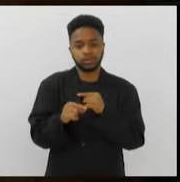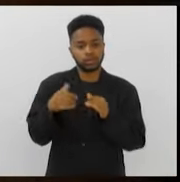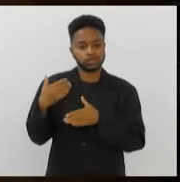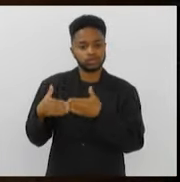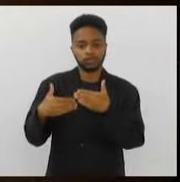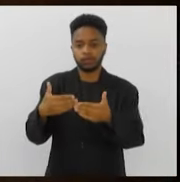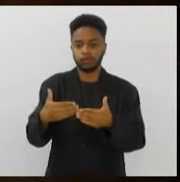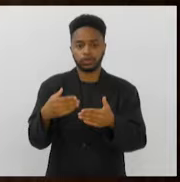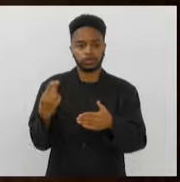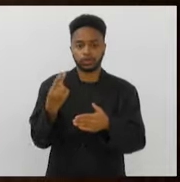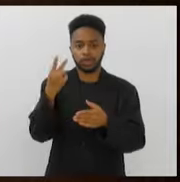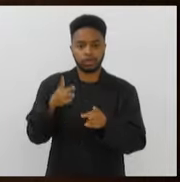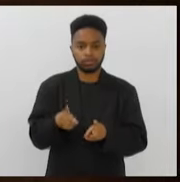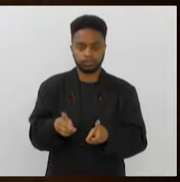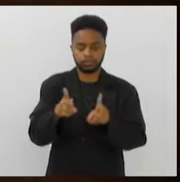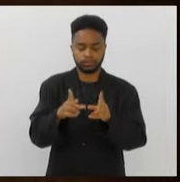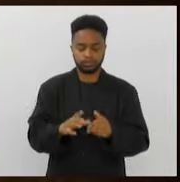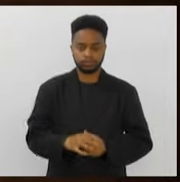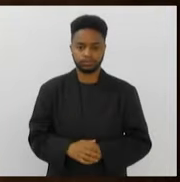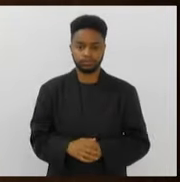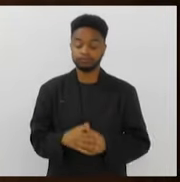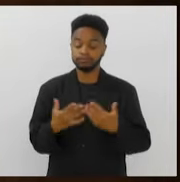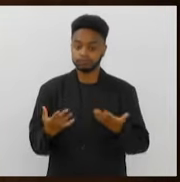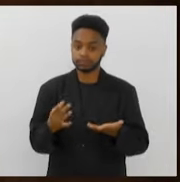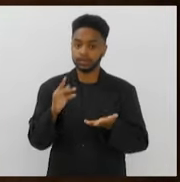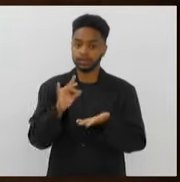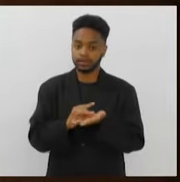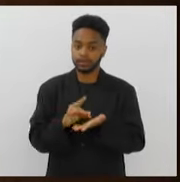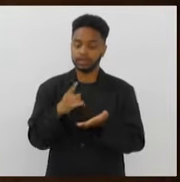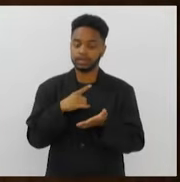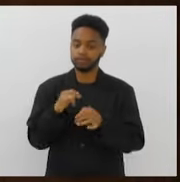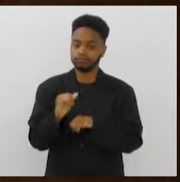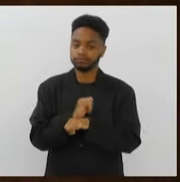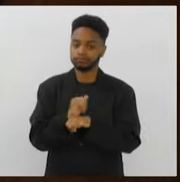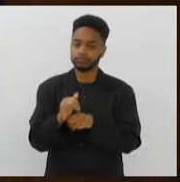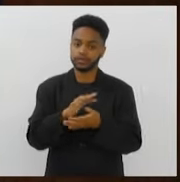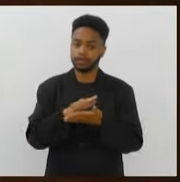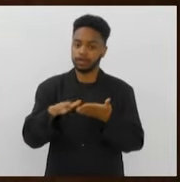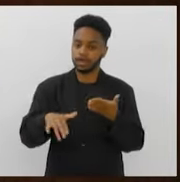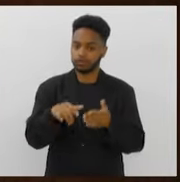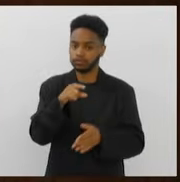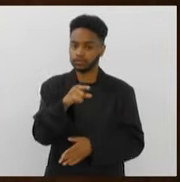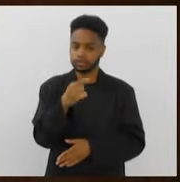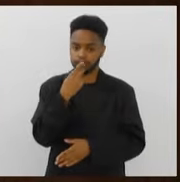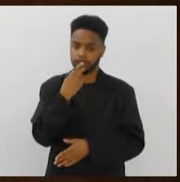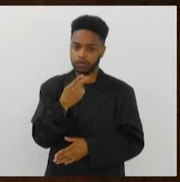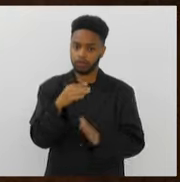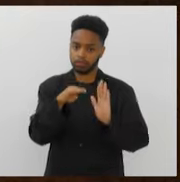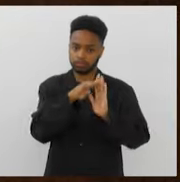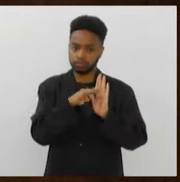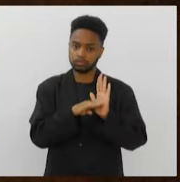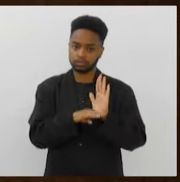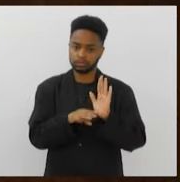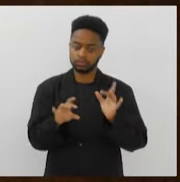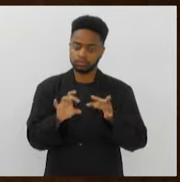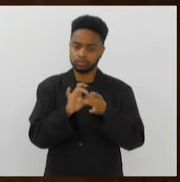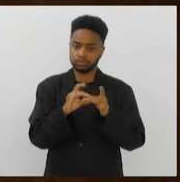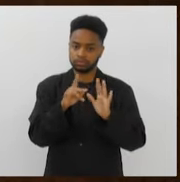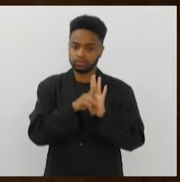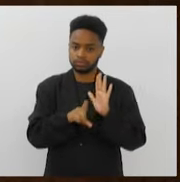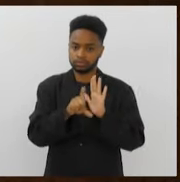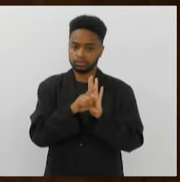é insustentável. E, realmente, há uma série de medidas, várias, Vossa Excelência lista no projeto de